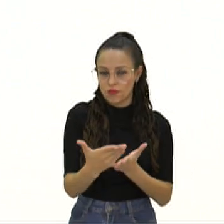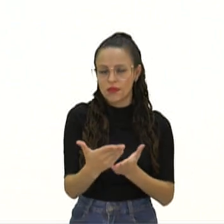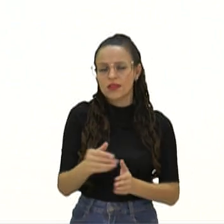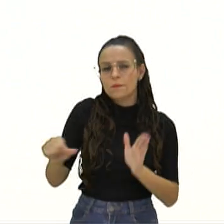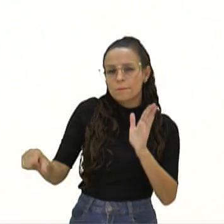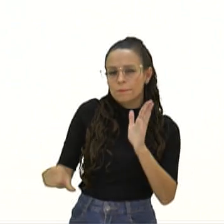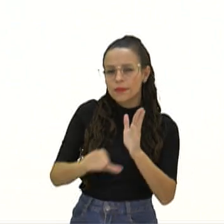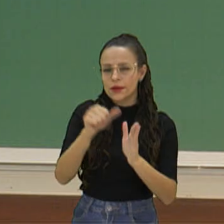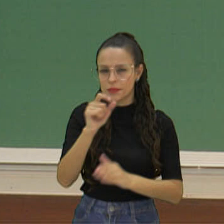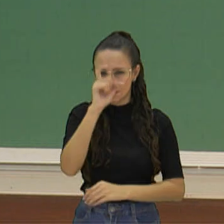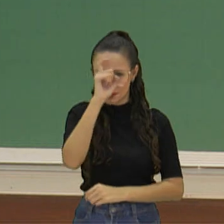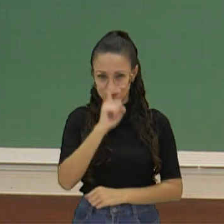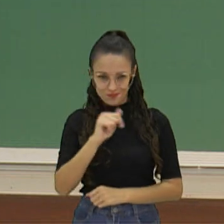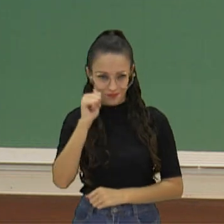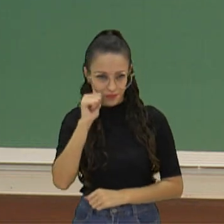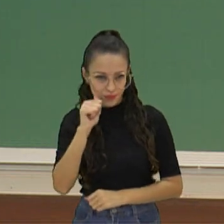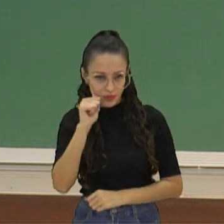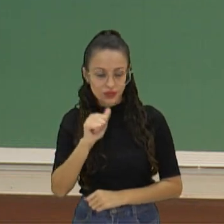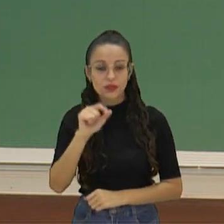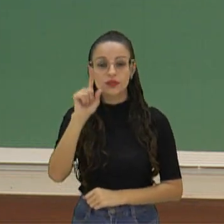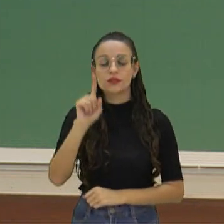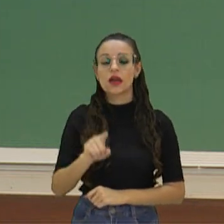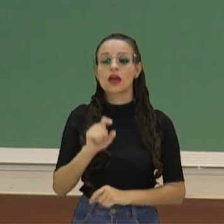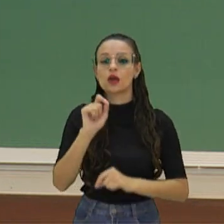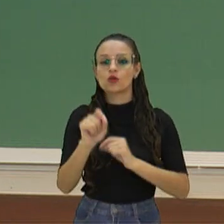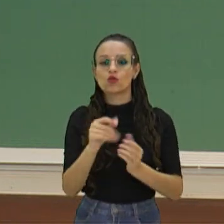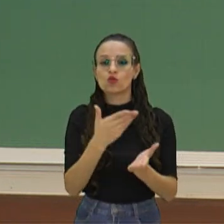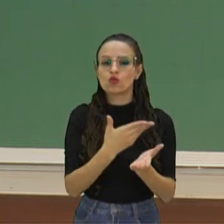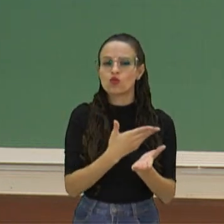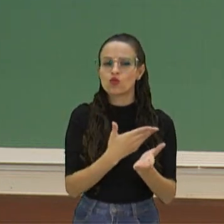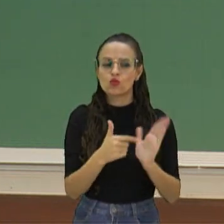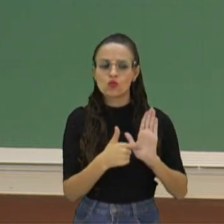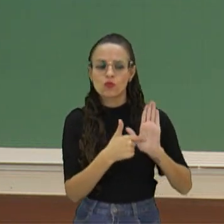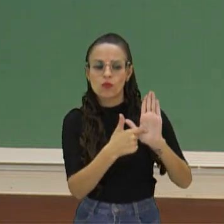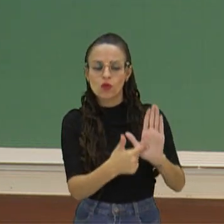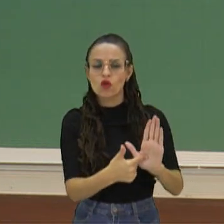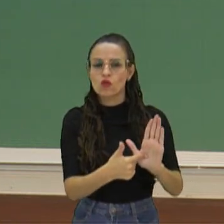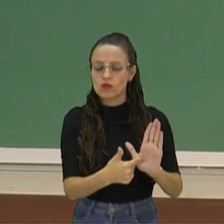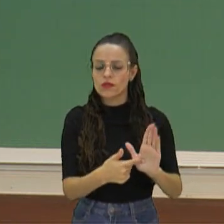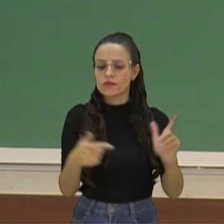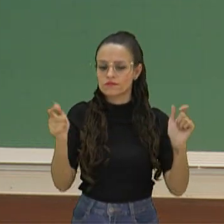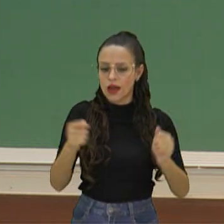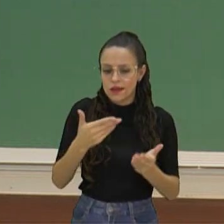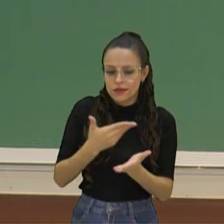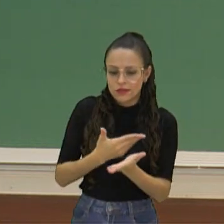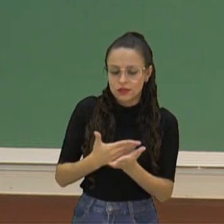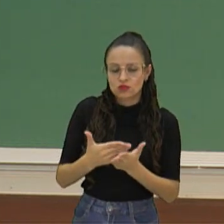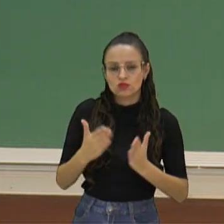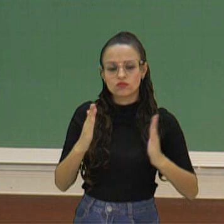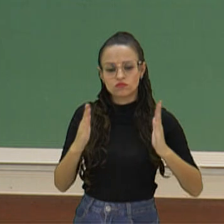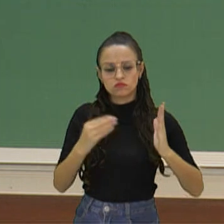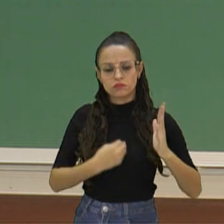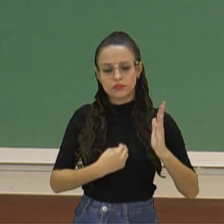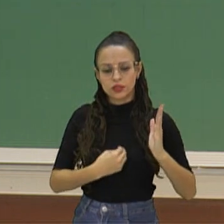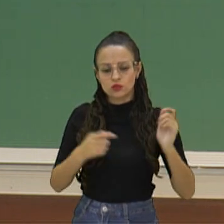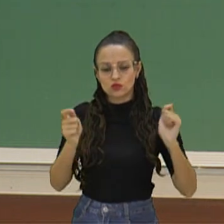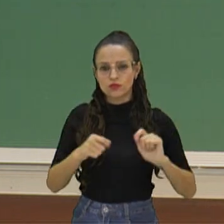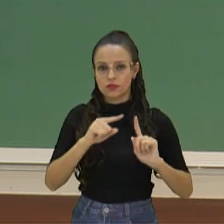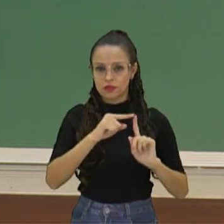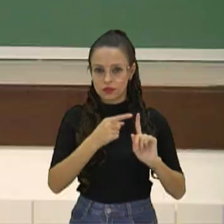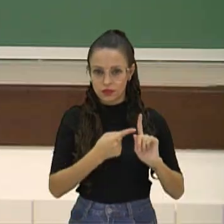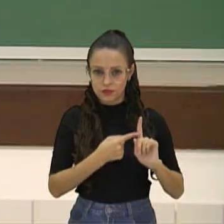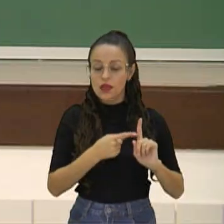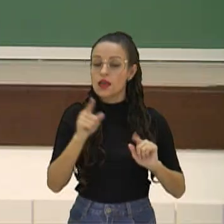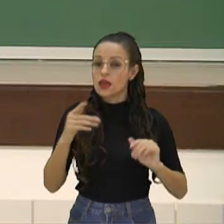primeira menstruação da menina, ela já vai começar, ela vai indicar o início da vida fértil dessa mulher, tá? E é